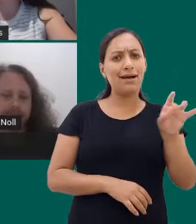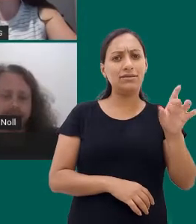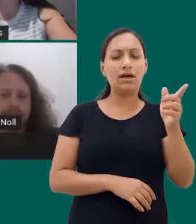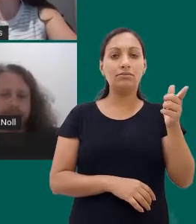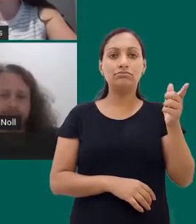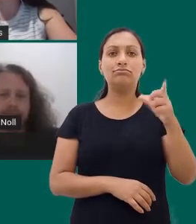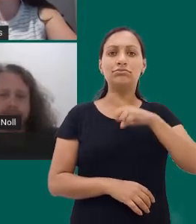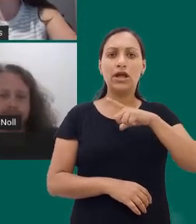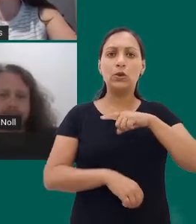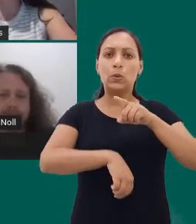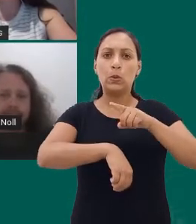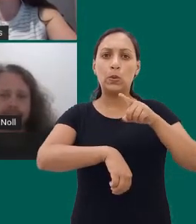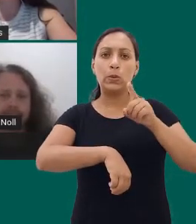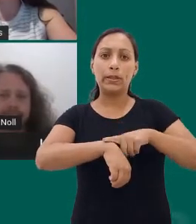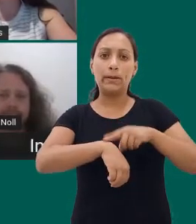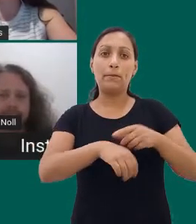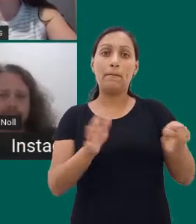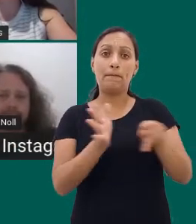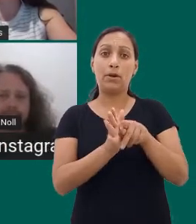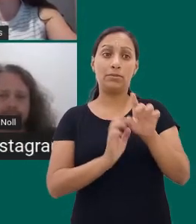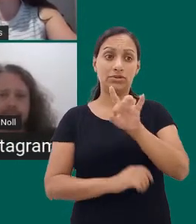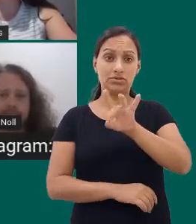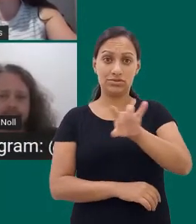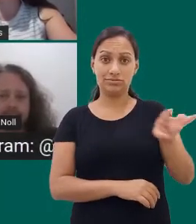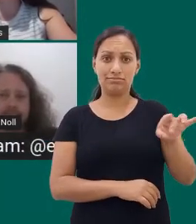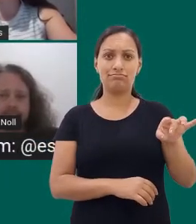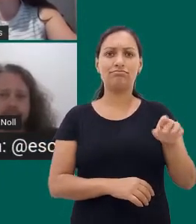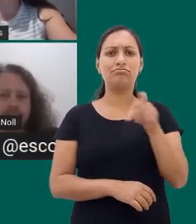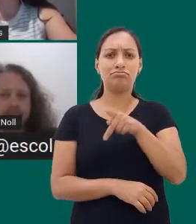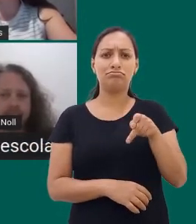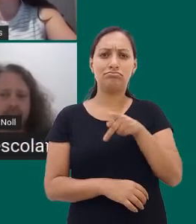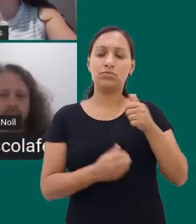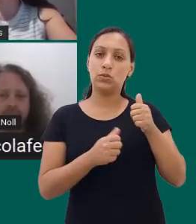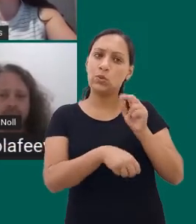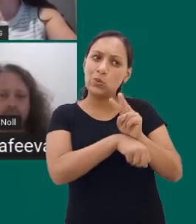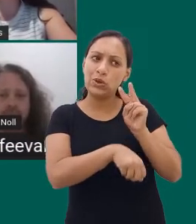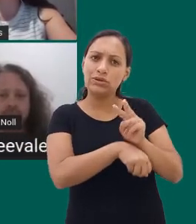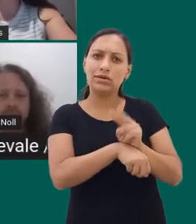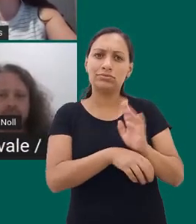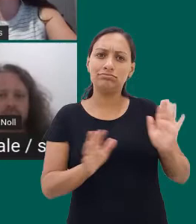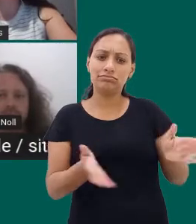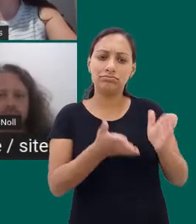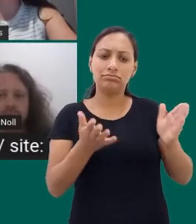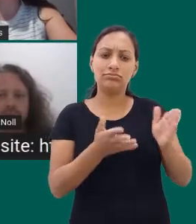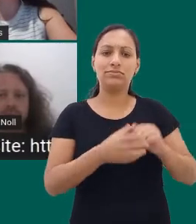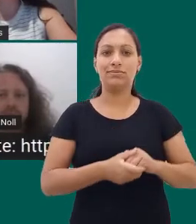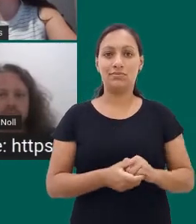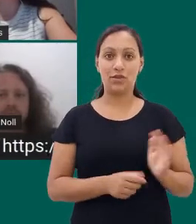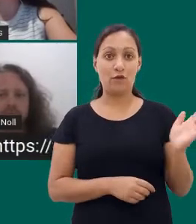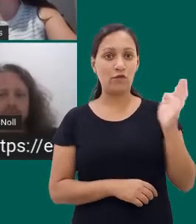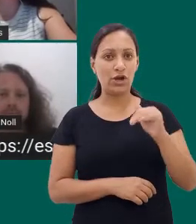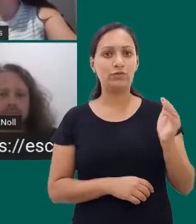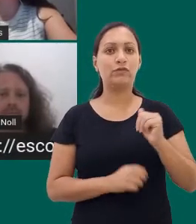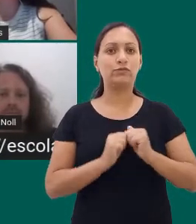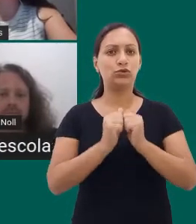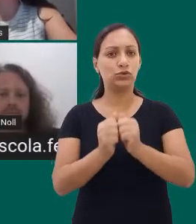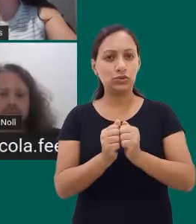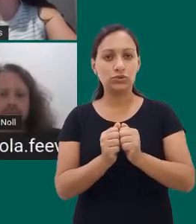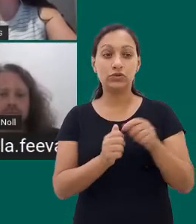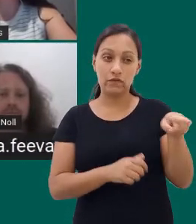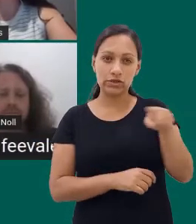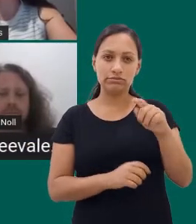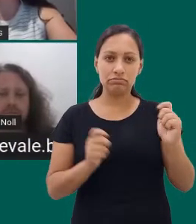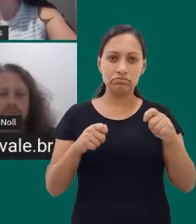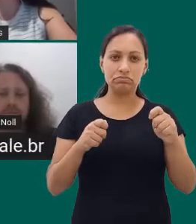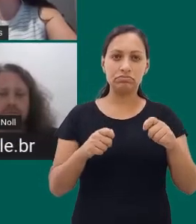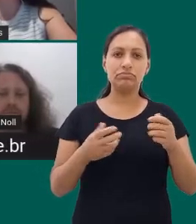chegam antes, alguns chegam depois, alguns vão, mas vocês vão cuidando e vão dando aquele, né? Olha, vai subindo, vamos lá, vamos junto. Isso aí. O